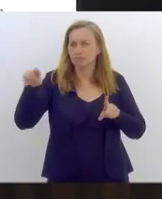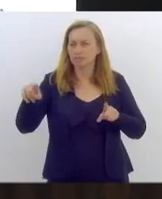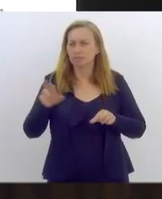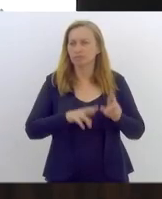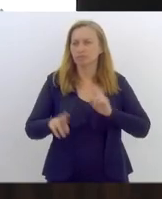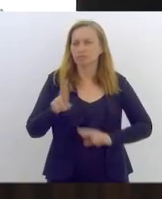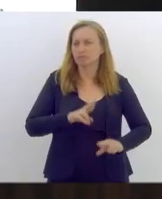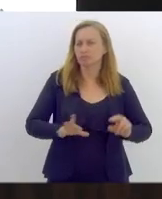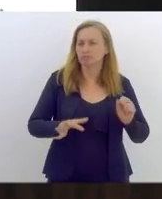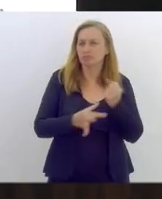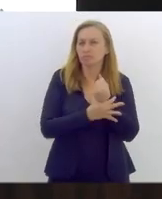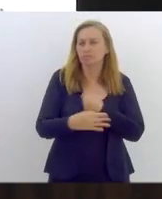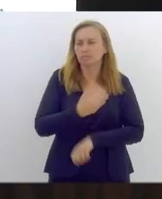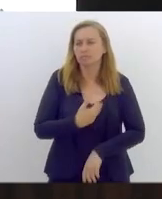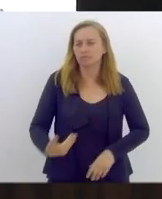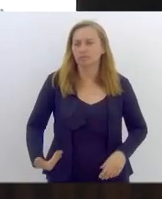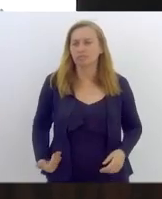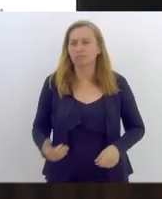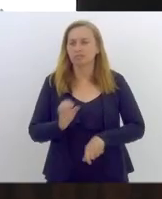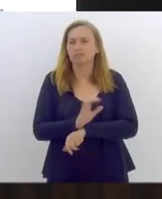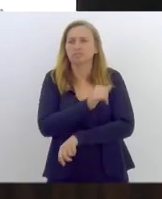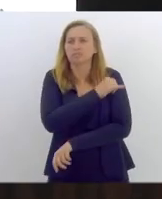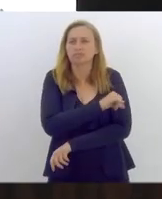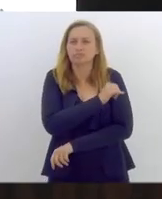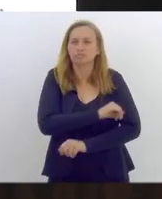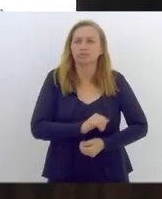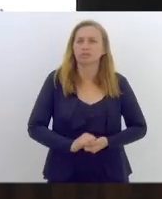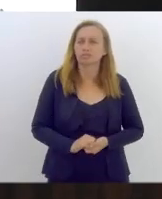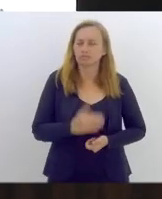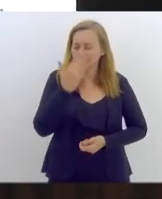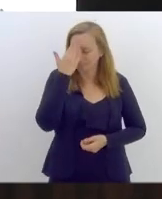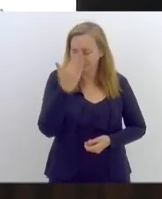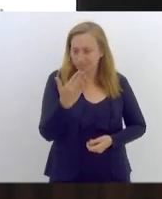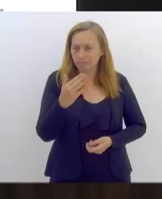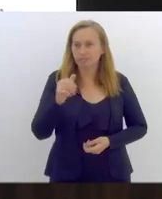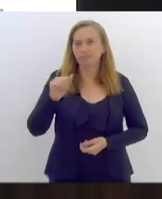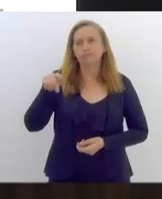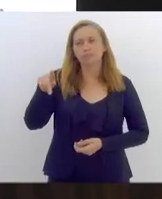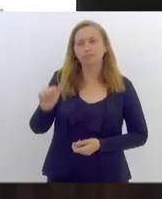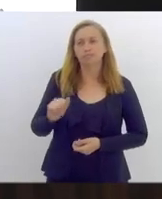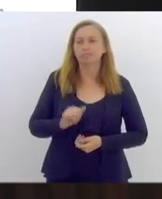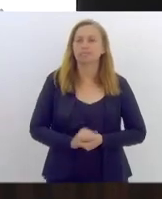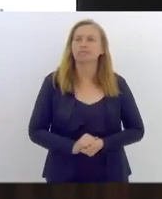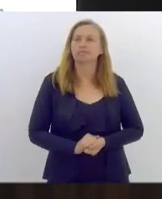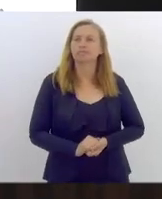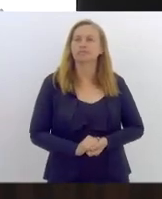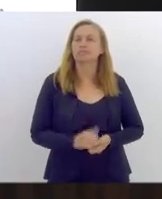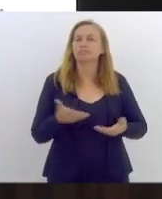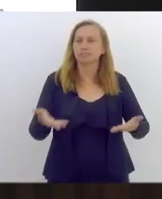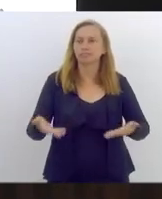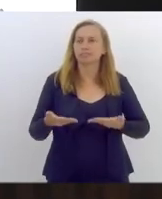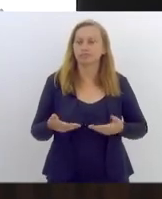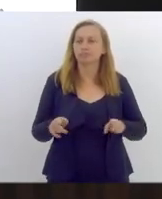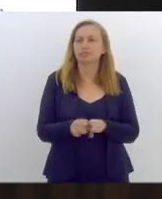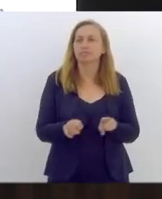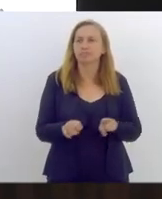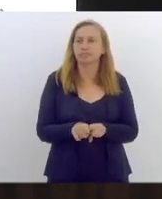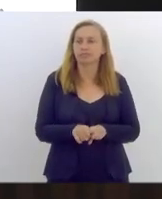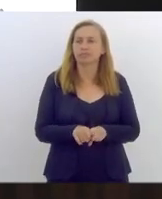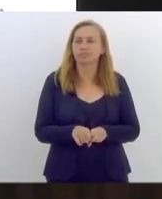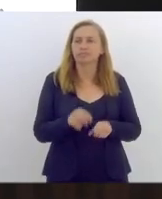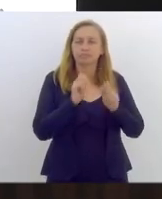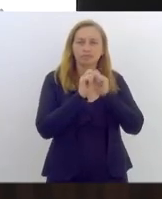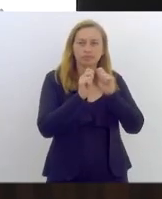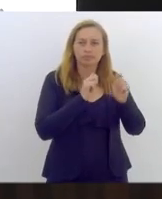relacionadas à política pública de segurança no Estado do Rio de Janeiro. Muito obrigada, Ana Paula. Gostaria de convidar ainda o